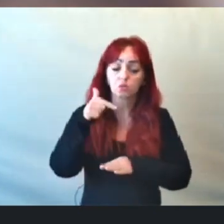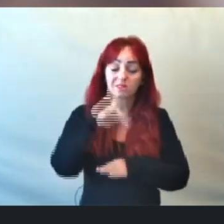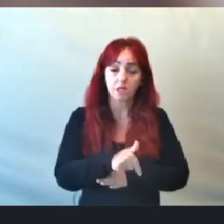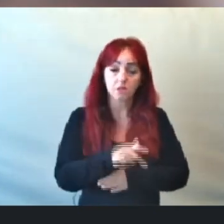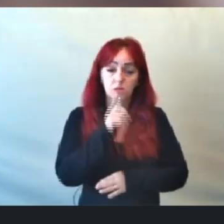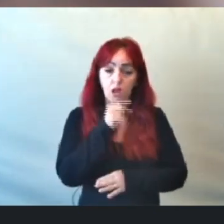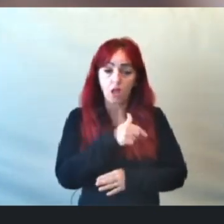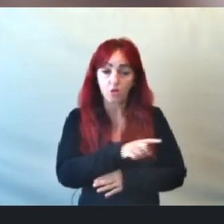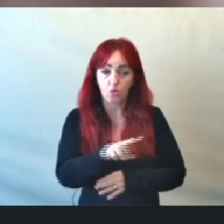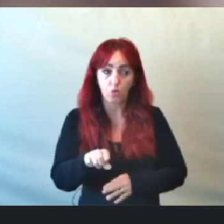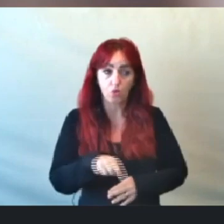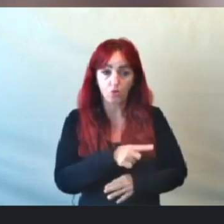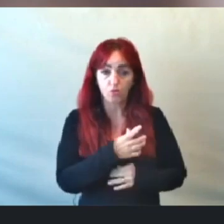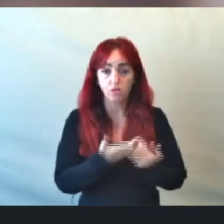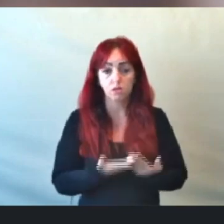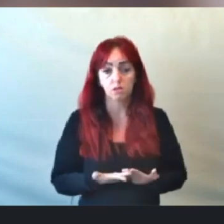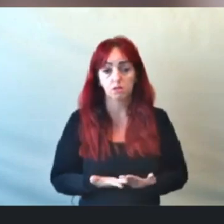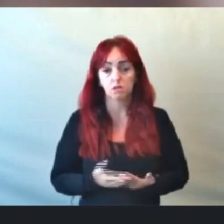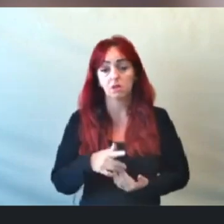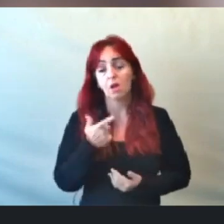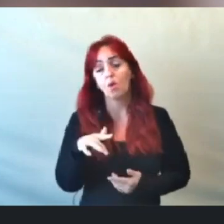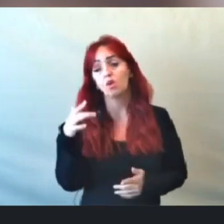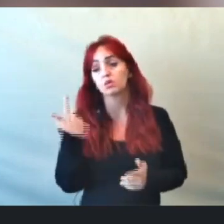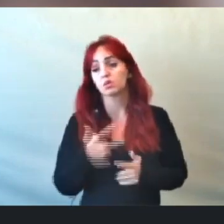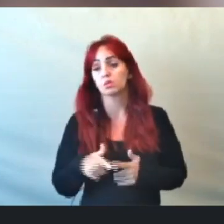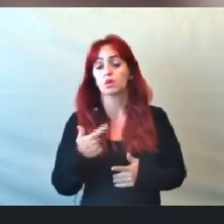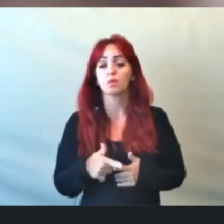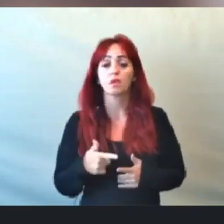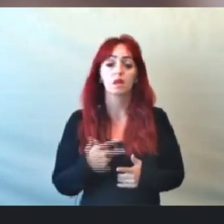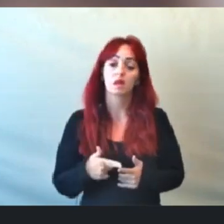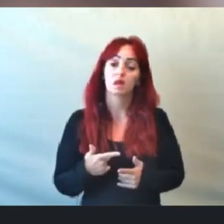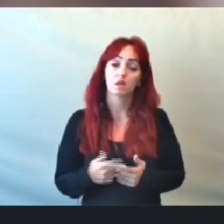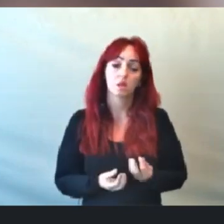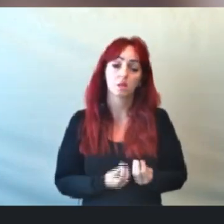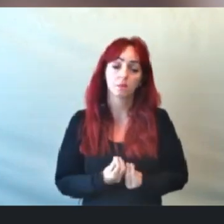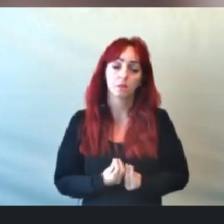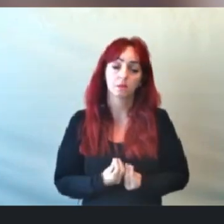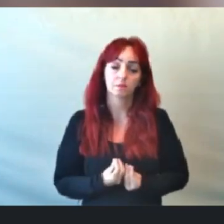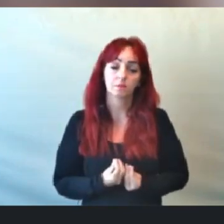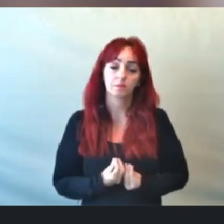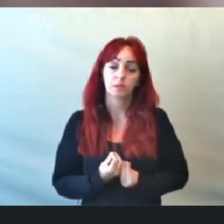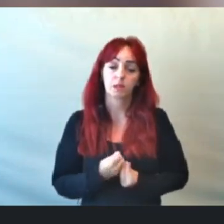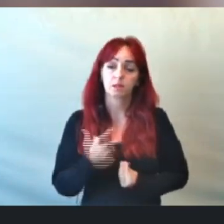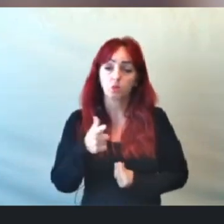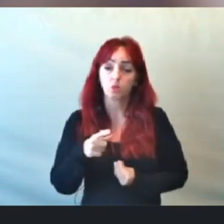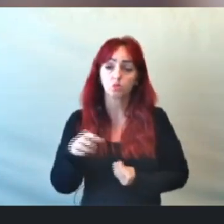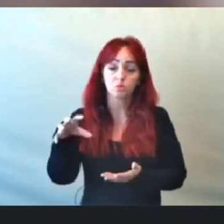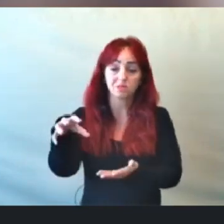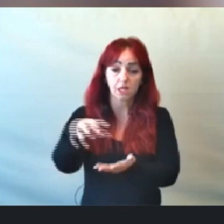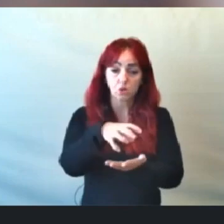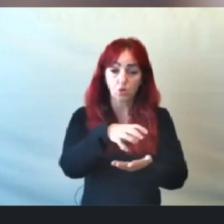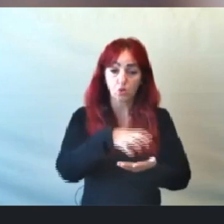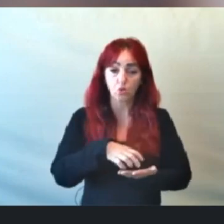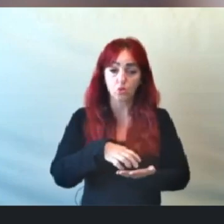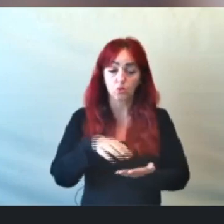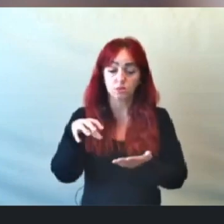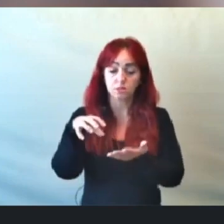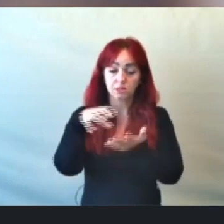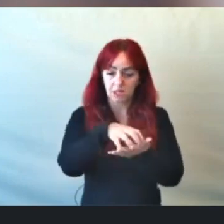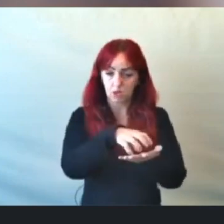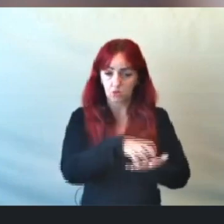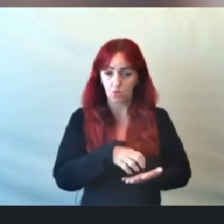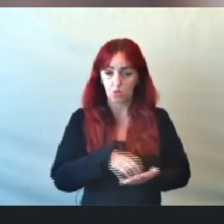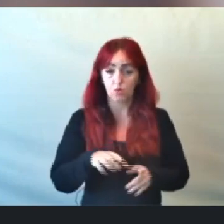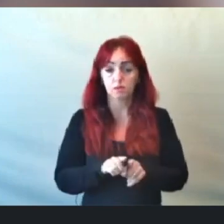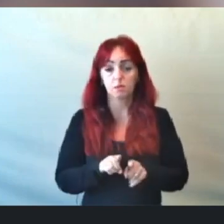outro problema, né? E provavelmente são outros setores, eu não entendo, que deveriam ser